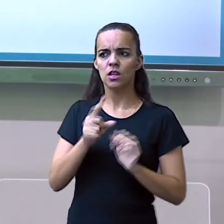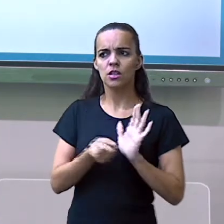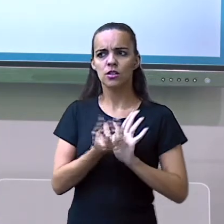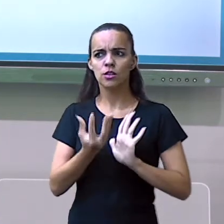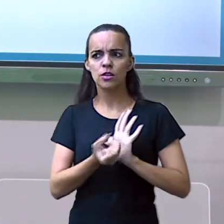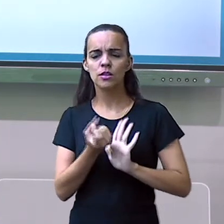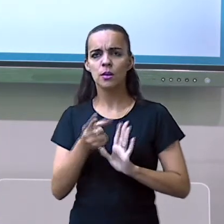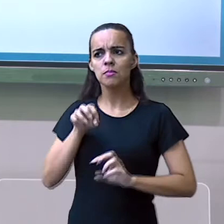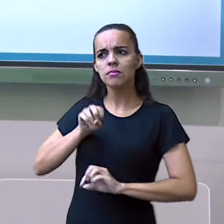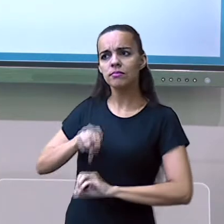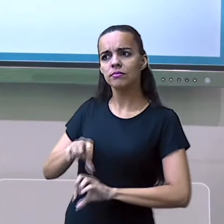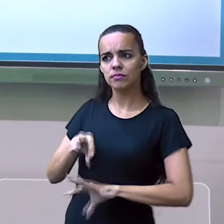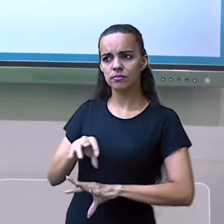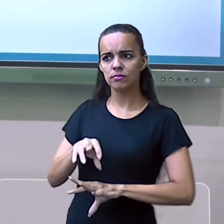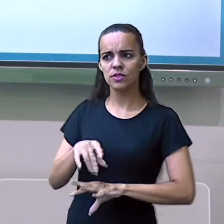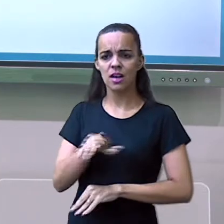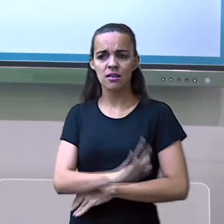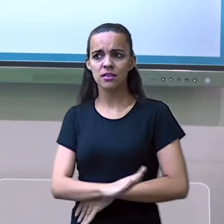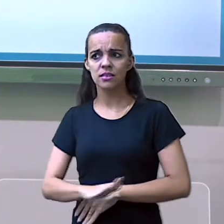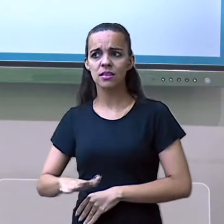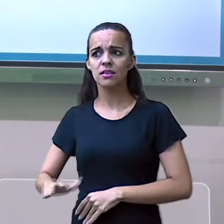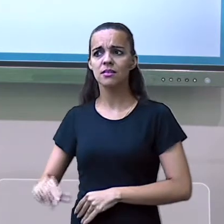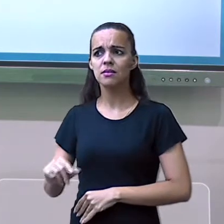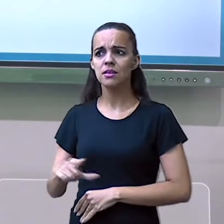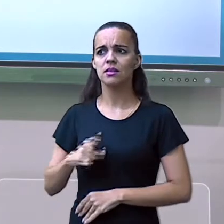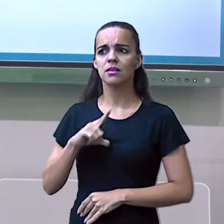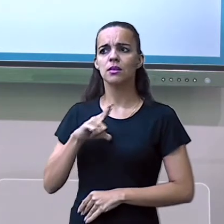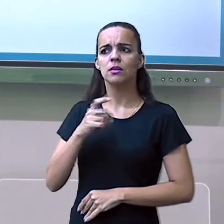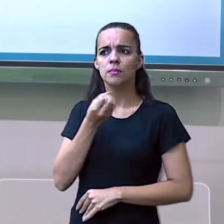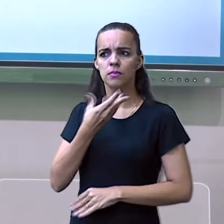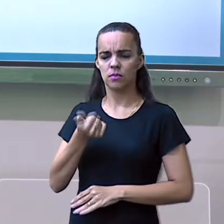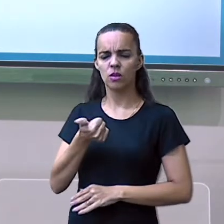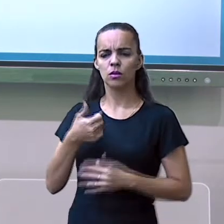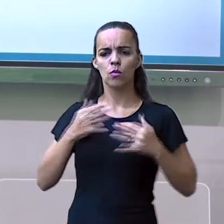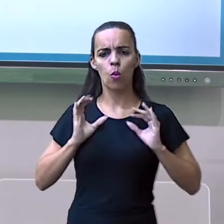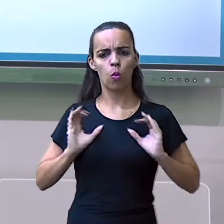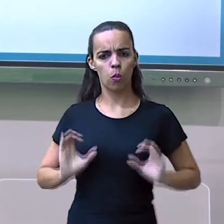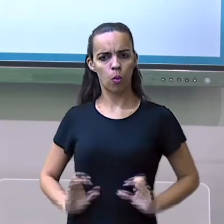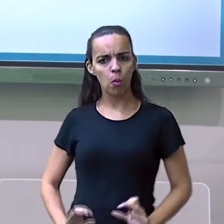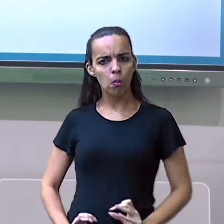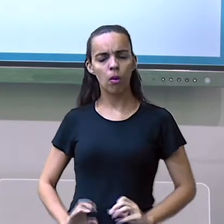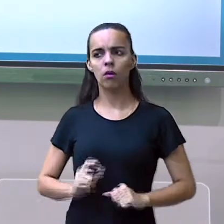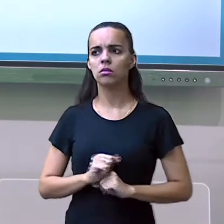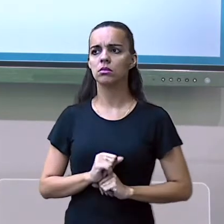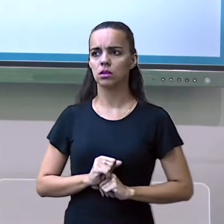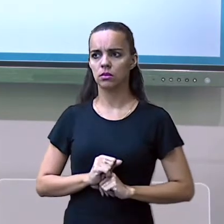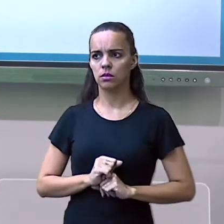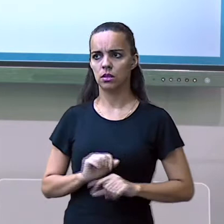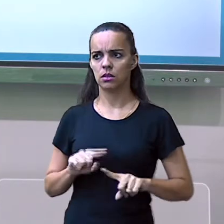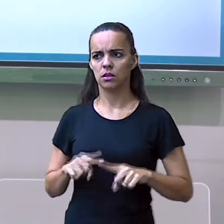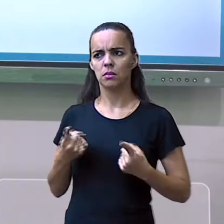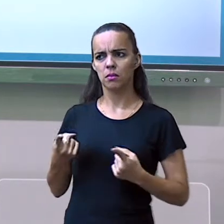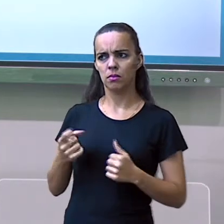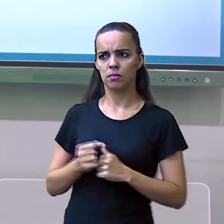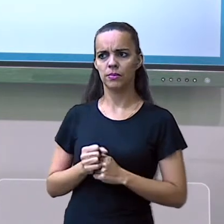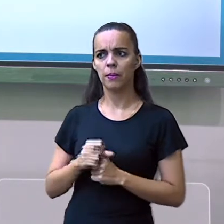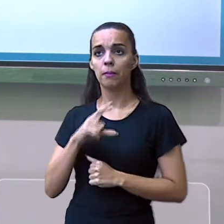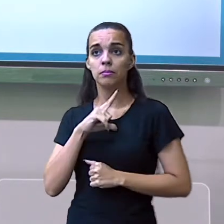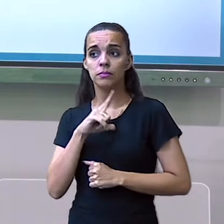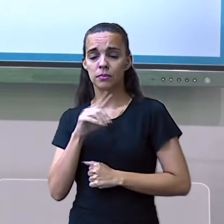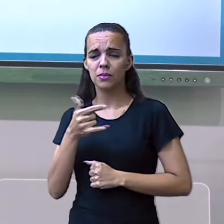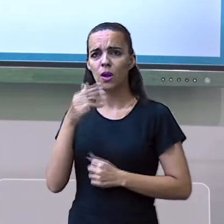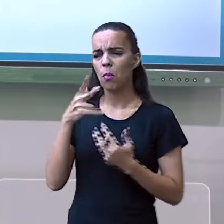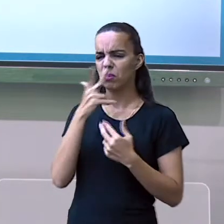queria ensinar os meninos a serem bem comportadinhos, para não sofrerem como o